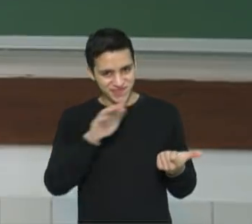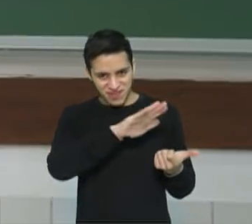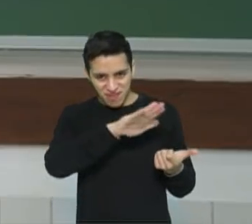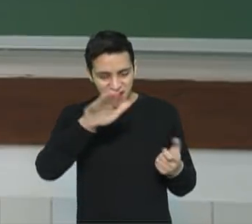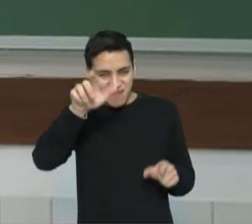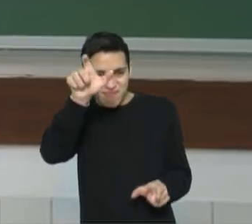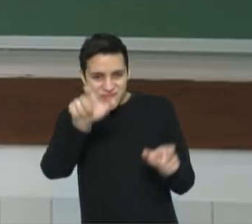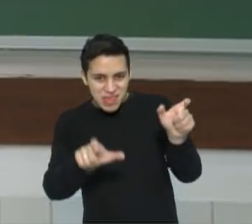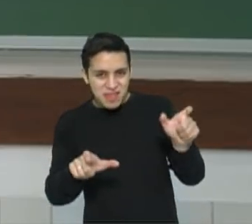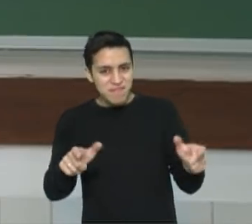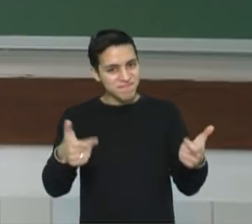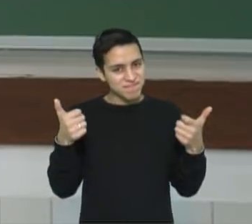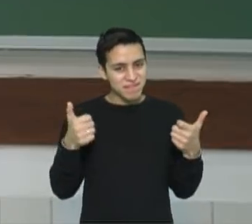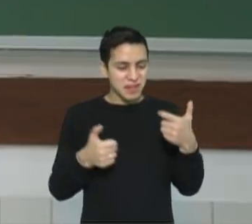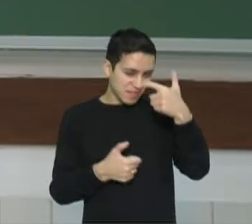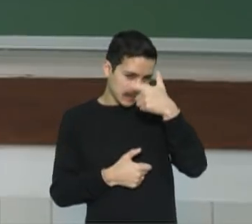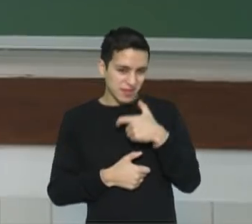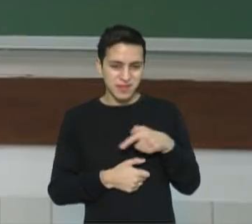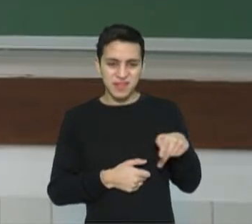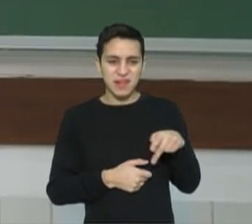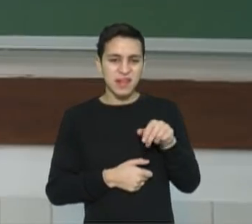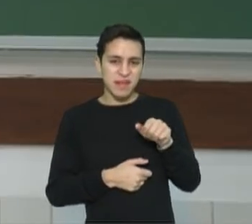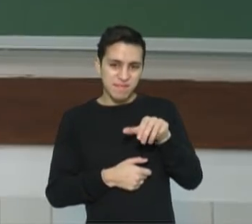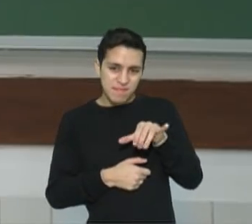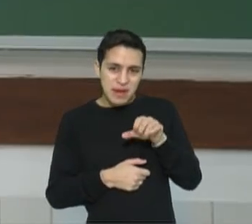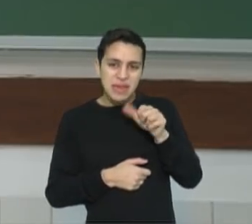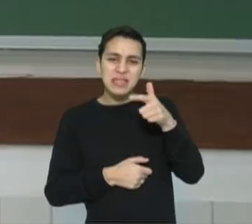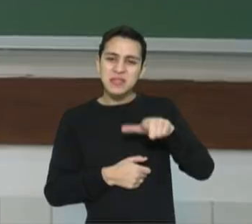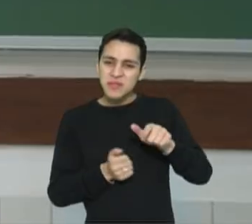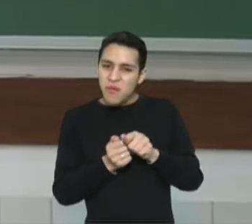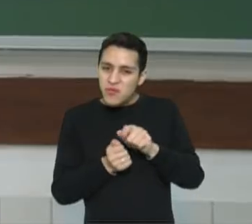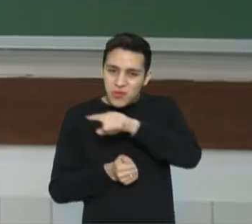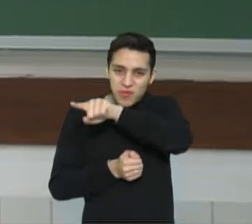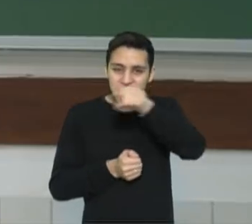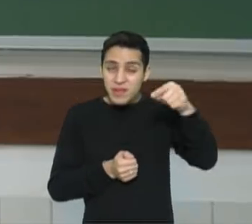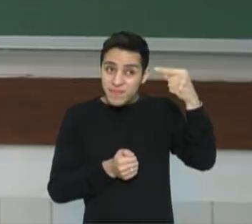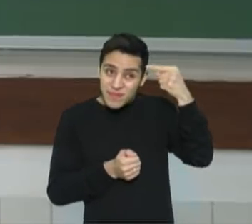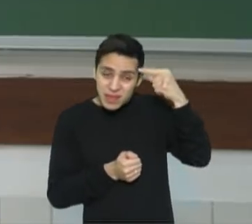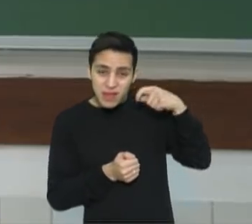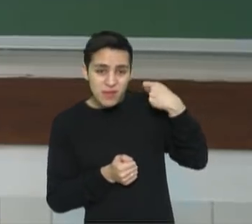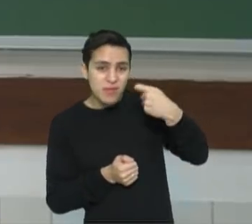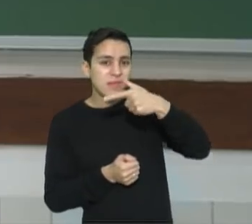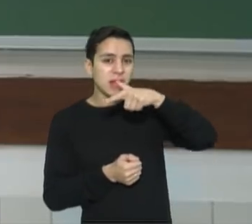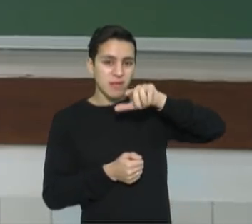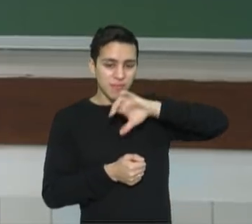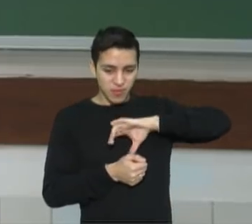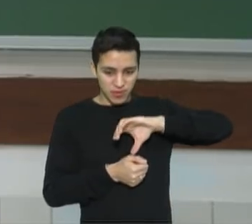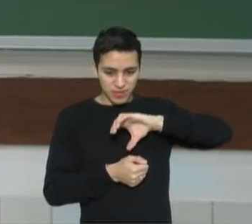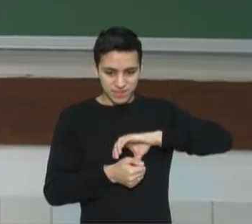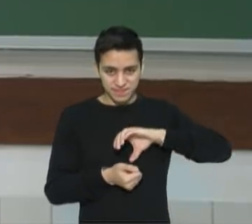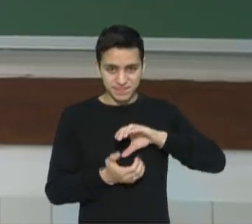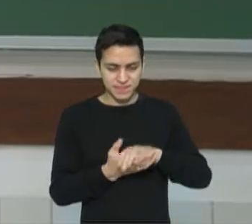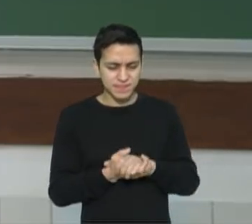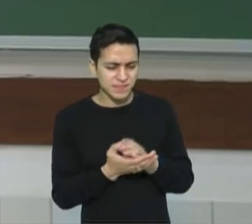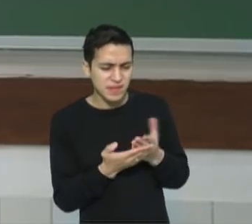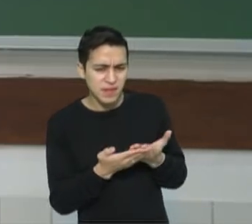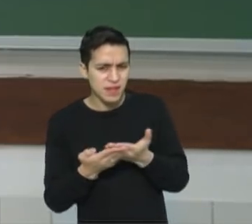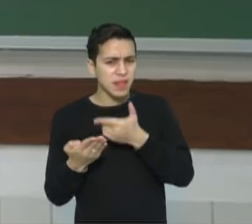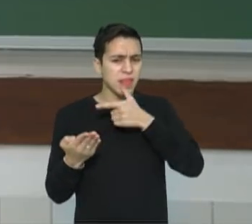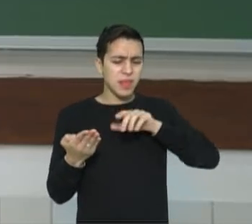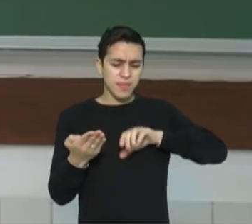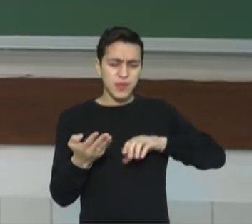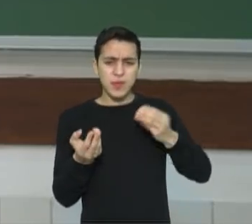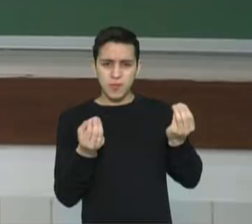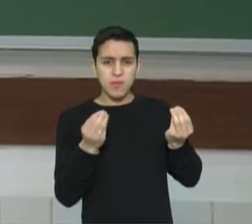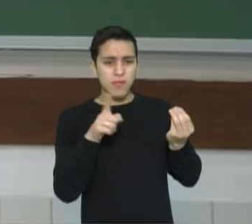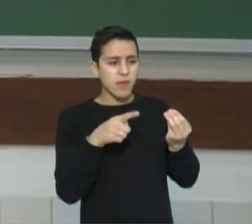Olá, pessoal. Professora Maísa com você novamente para pensar a língua portuguesa. Estamos estudando língua portuguesa por